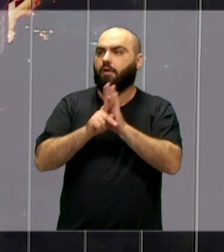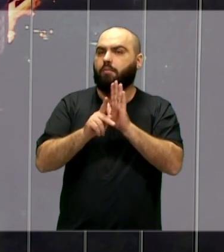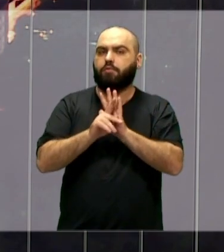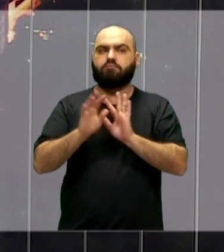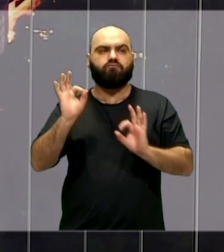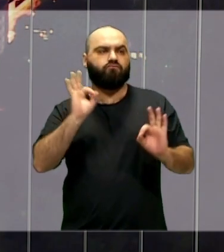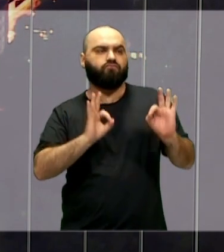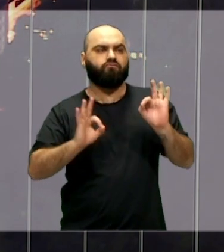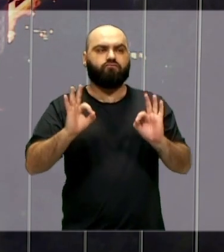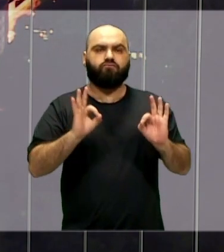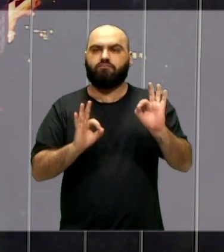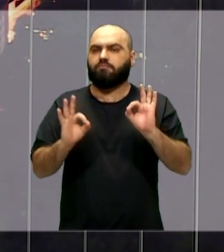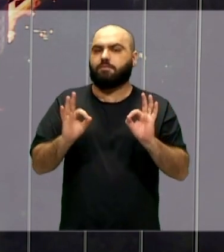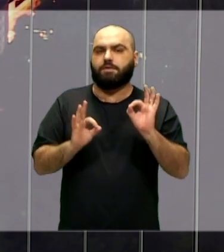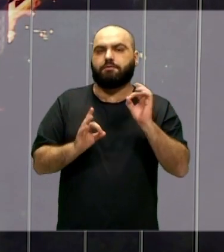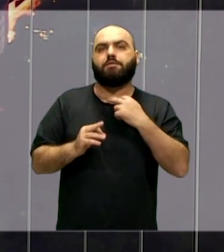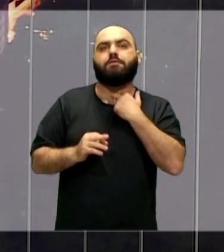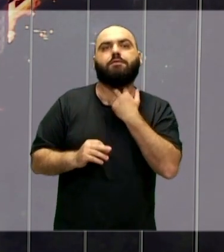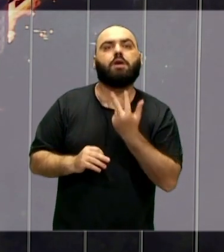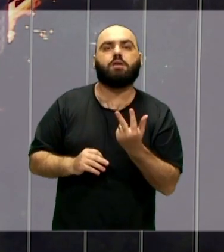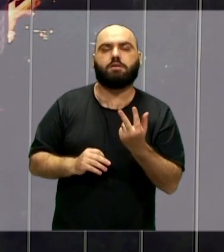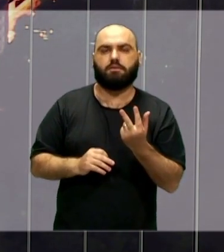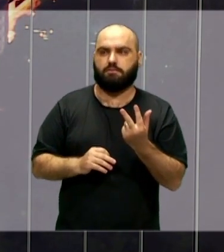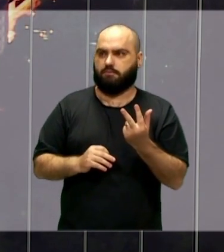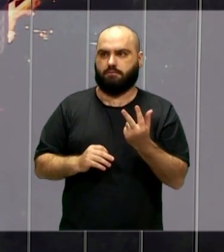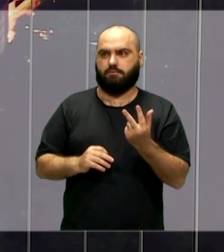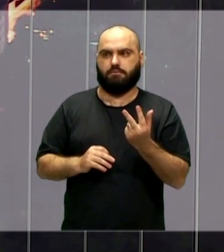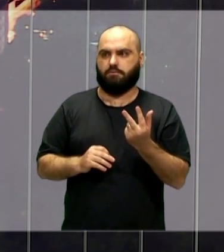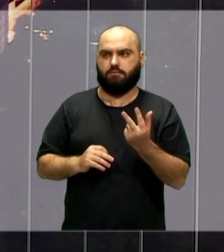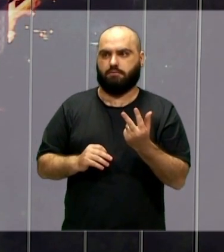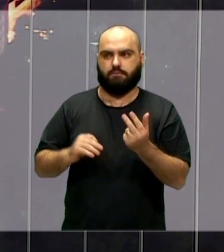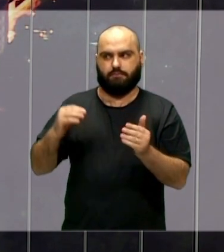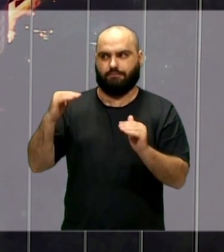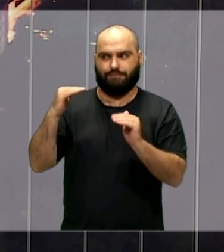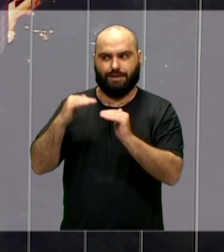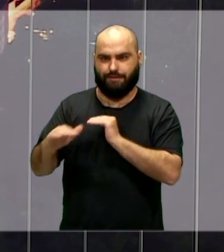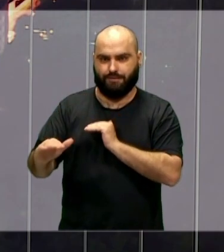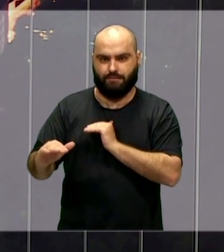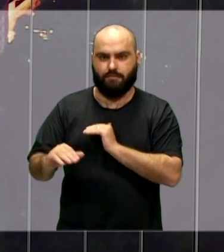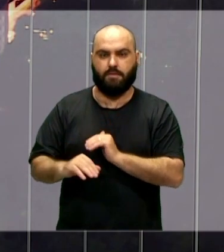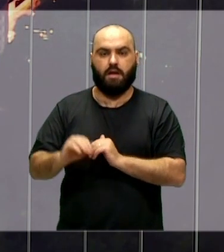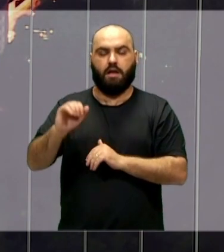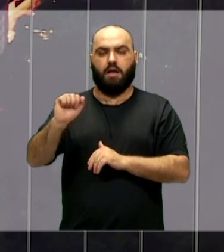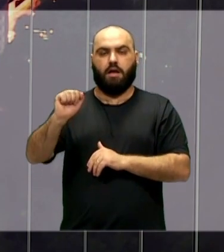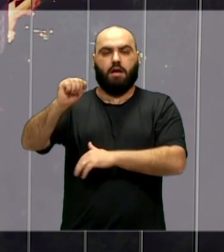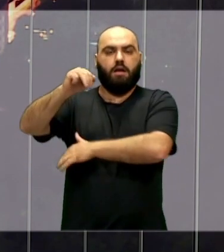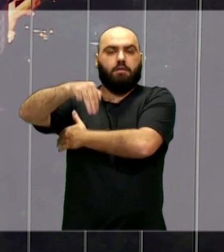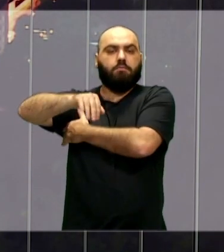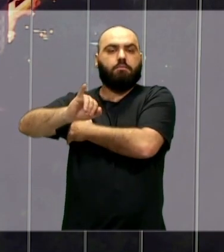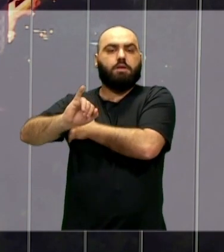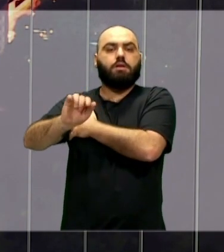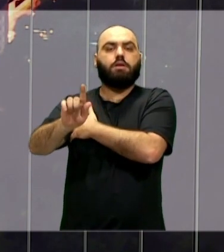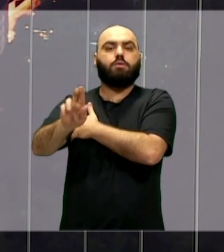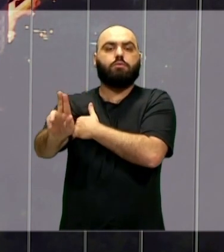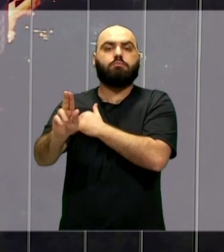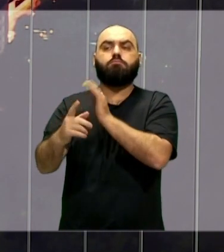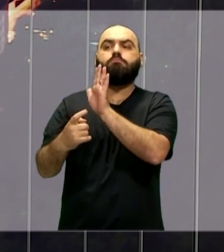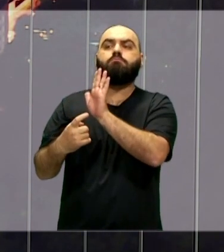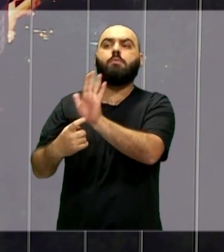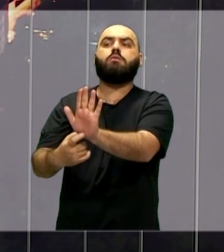individual. Então o amigo não vem dizendo assim, você é trans, faça isso aqui. Não, o amigo vem e diz, o que é bom para